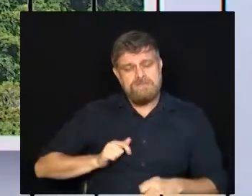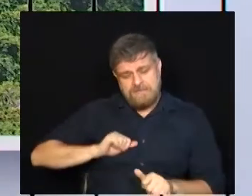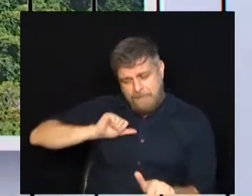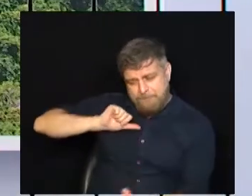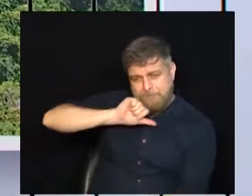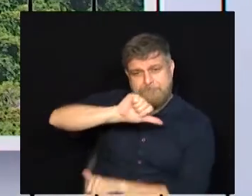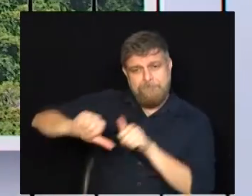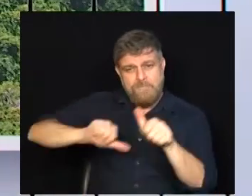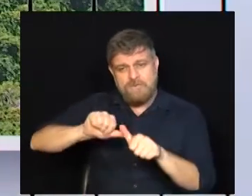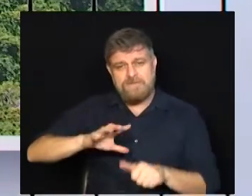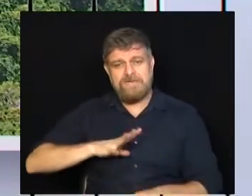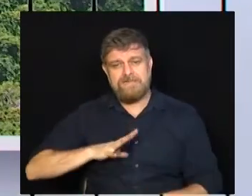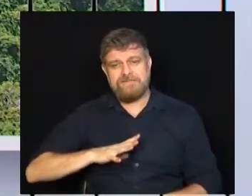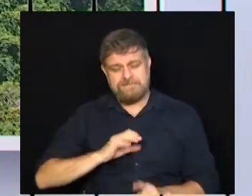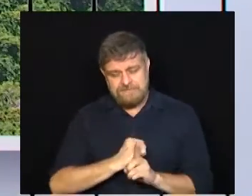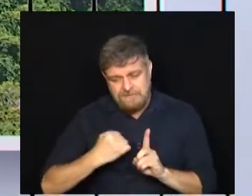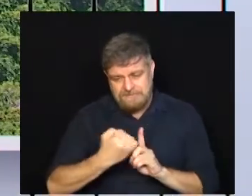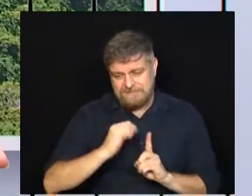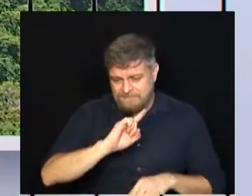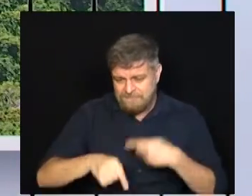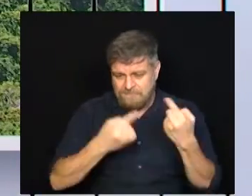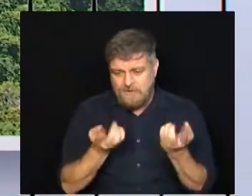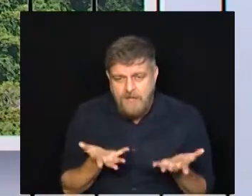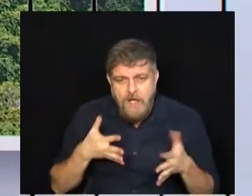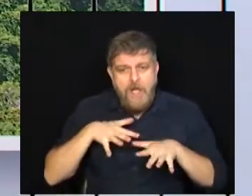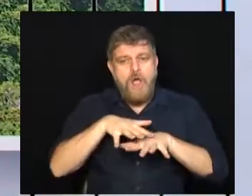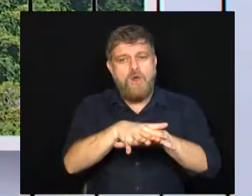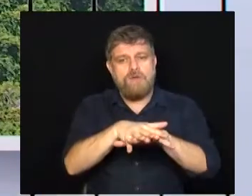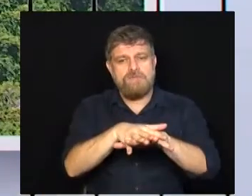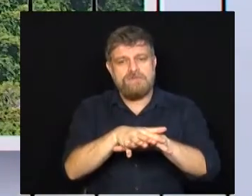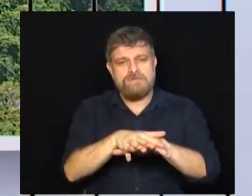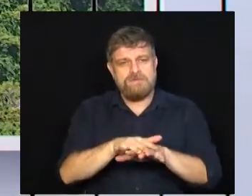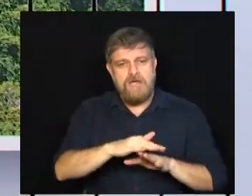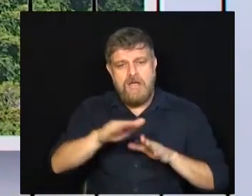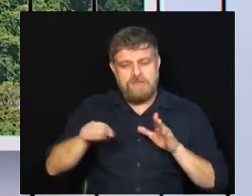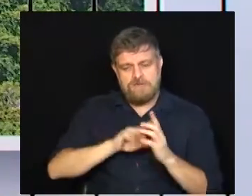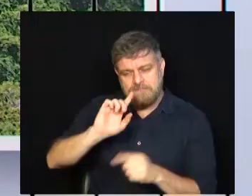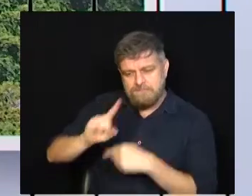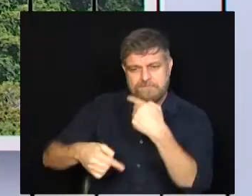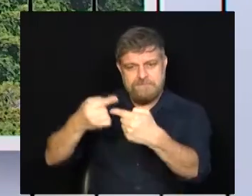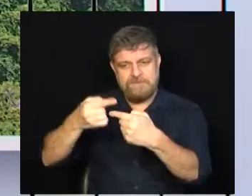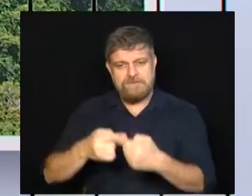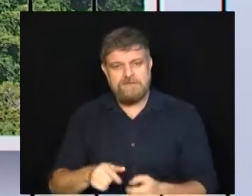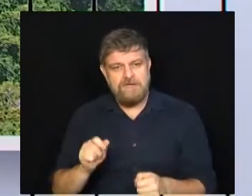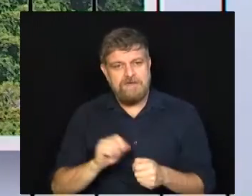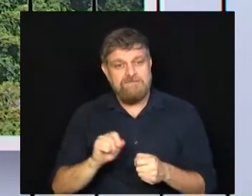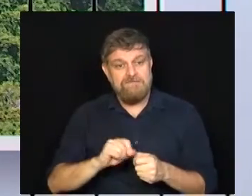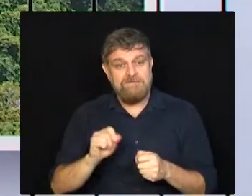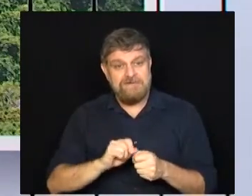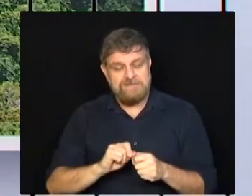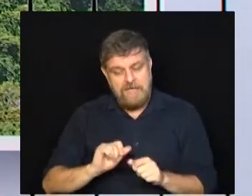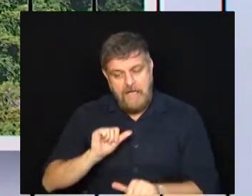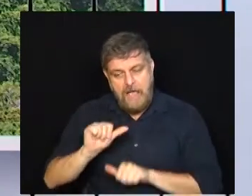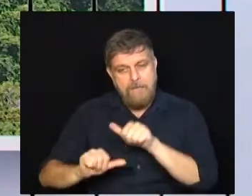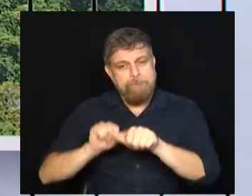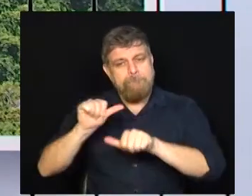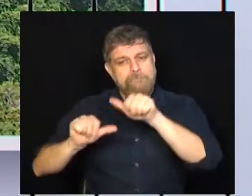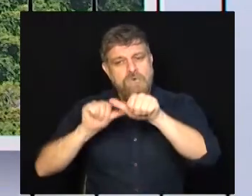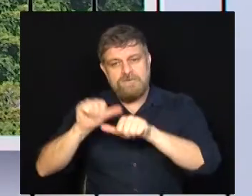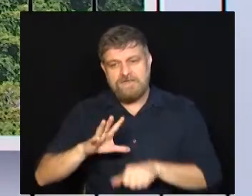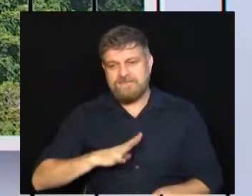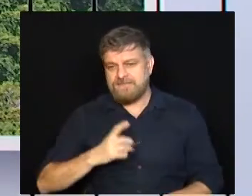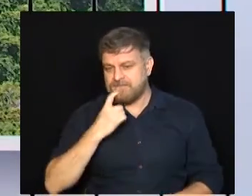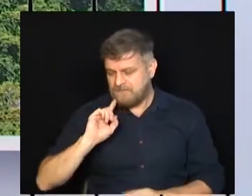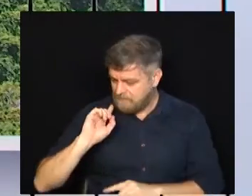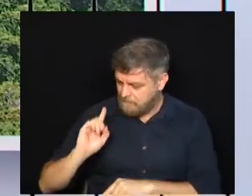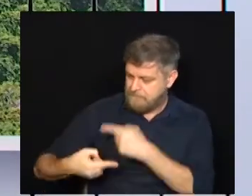a nossa sociedade de uma forma mais inclusiva e todo mundo ganha com isso, né? Vamos transbordar, transformar e vamos melhorar a cidade de